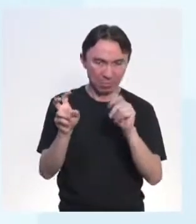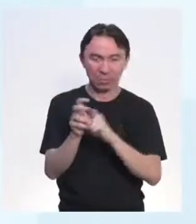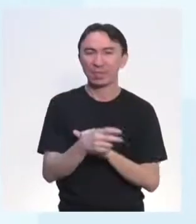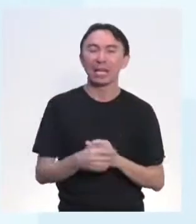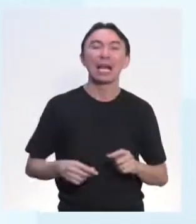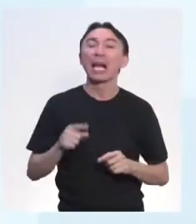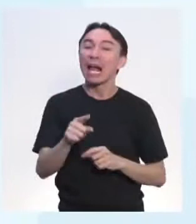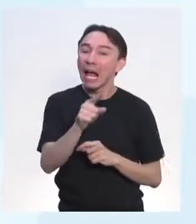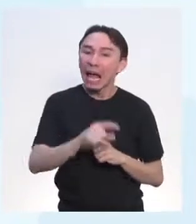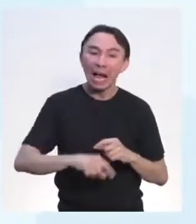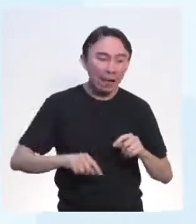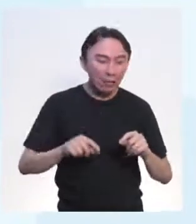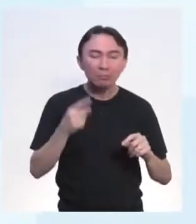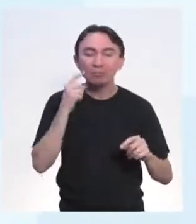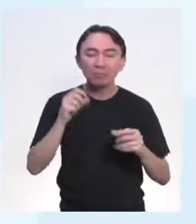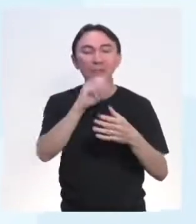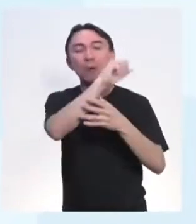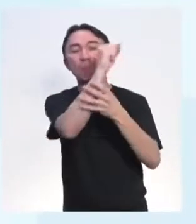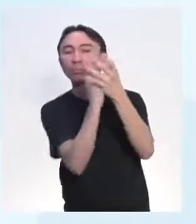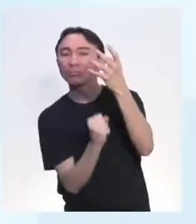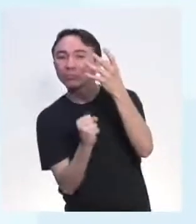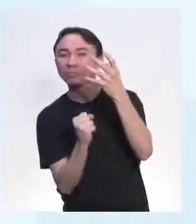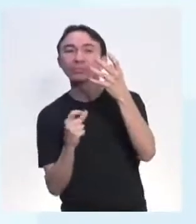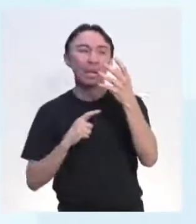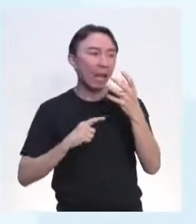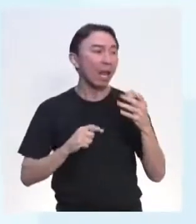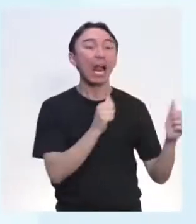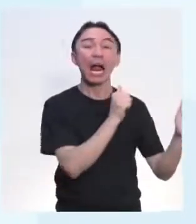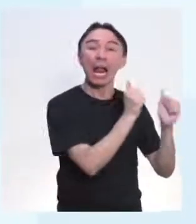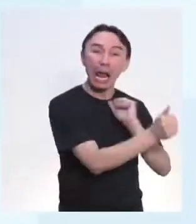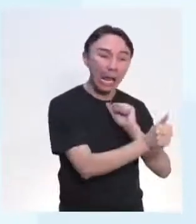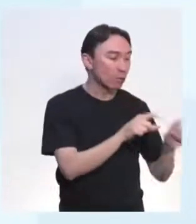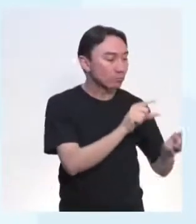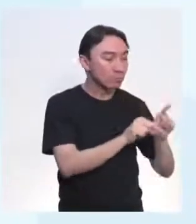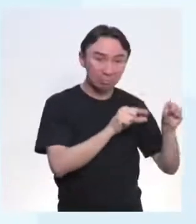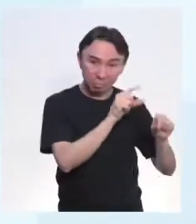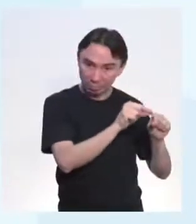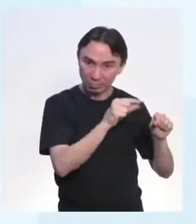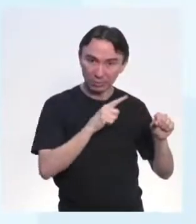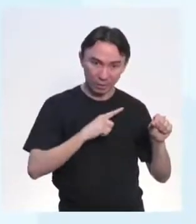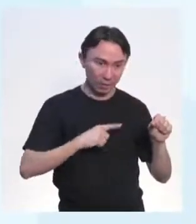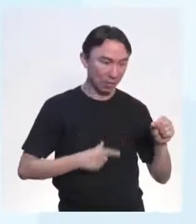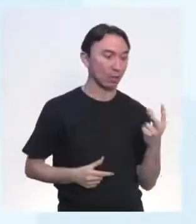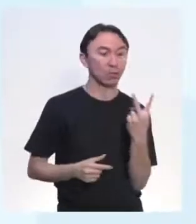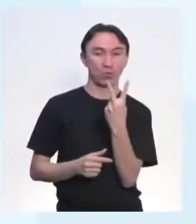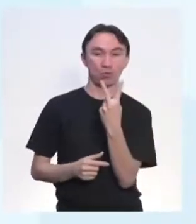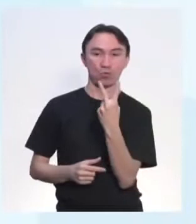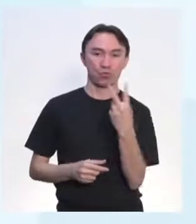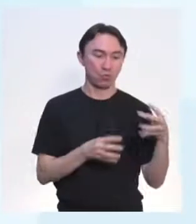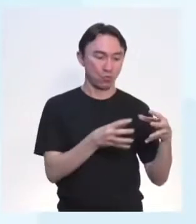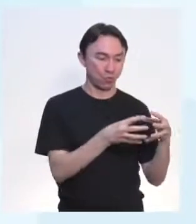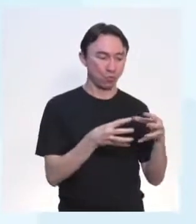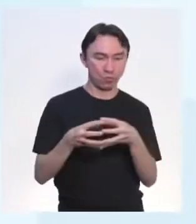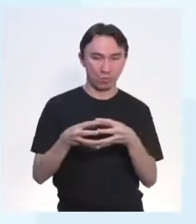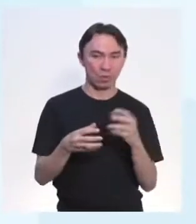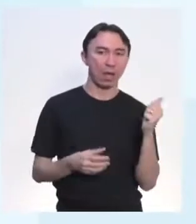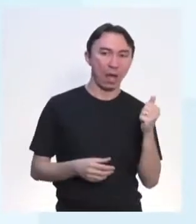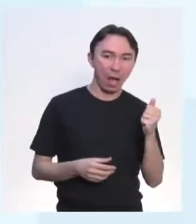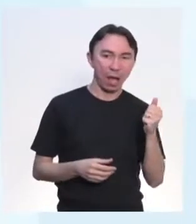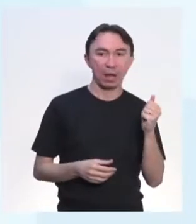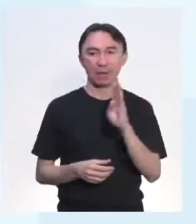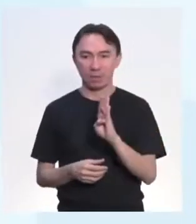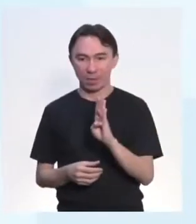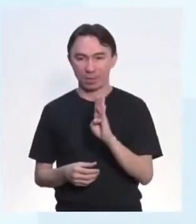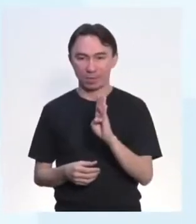Será formada por atletas escolhidos de apenas 2 equipes, A e B.